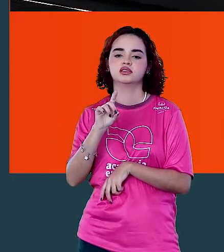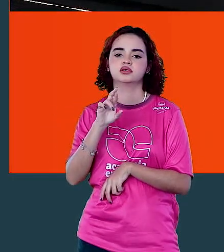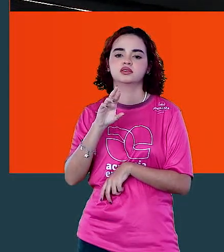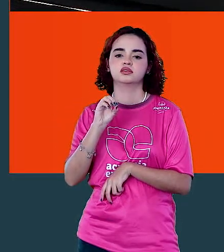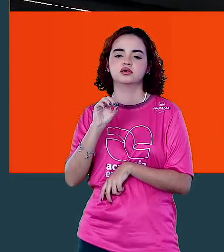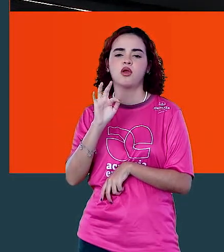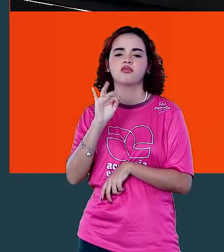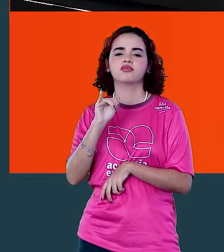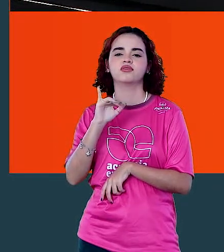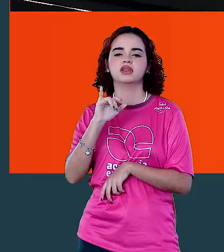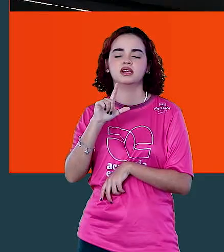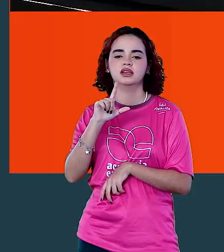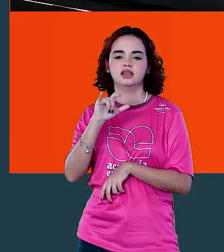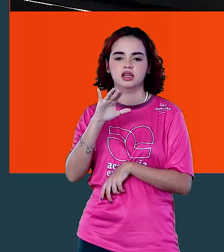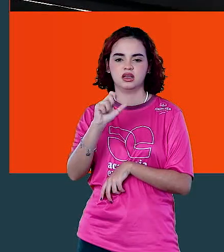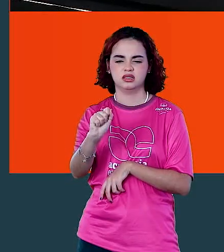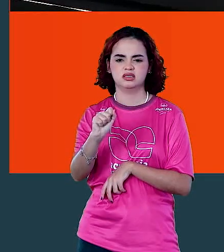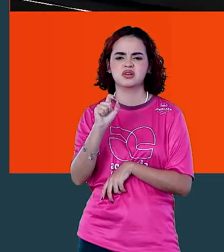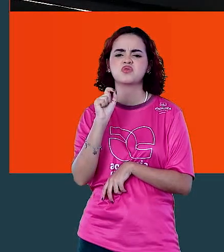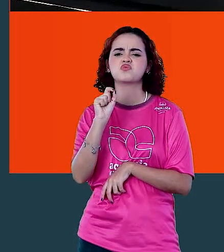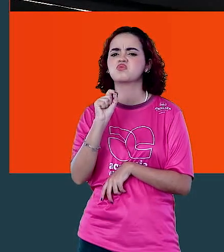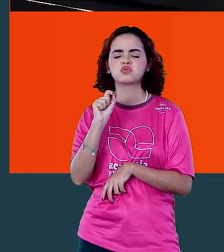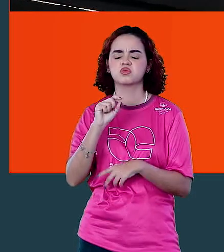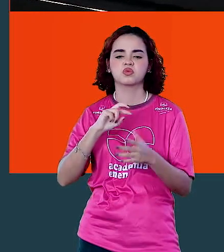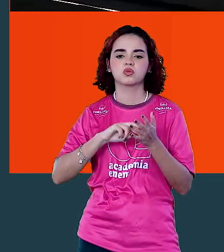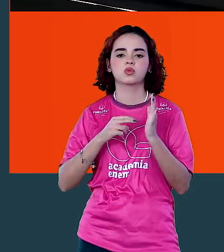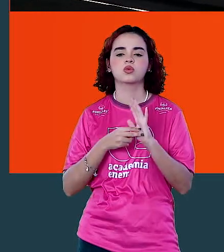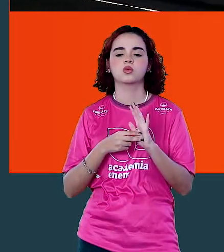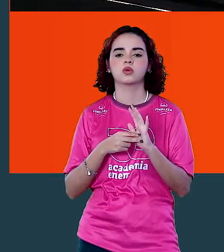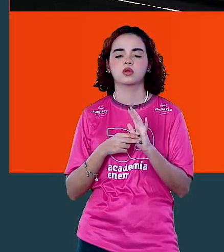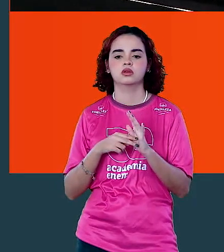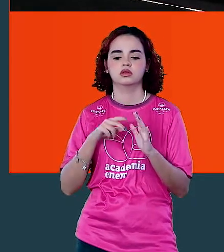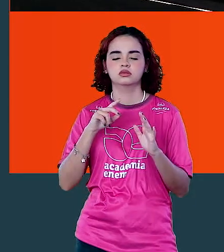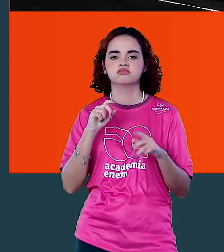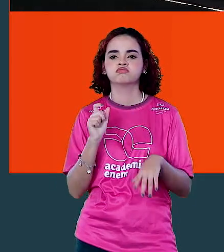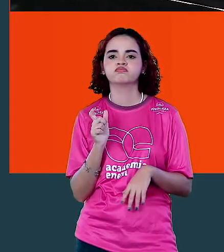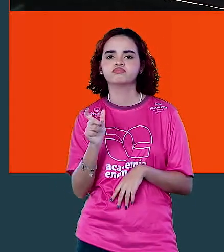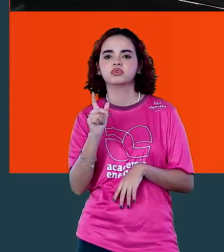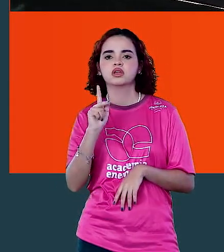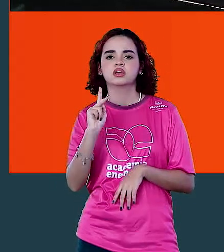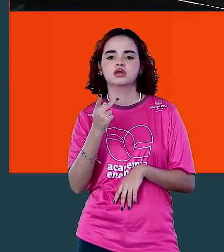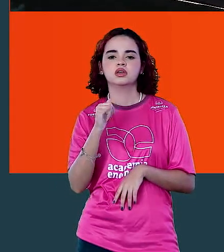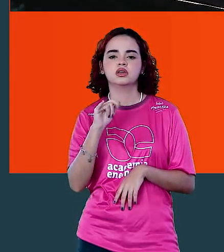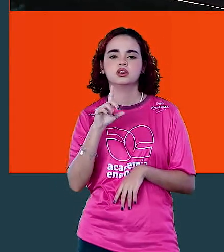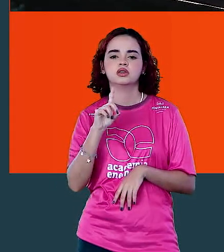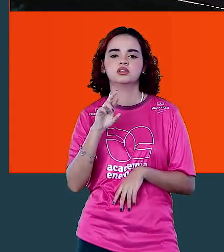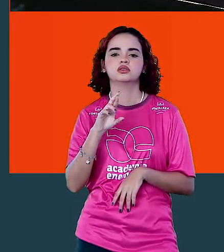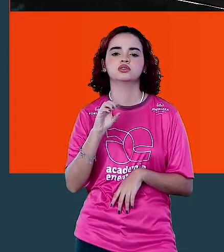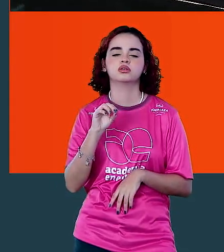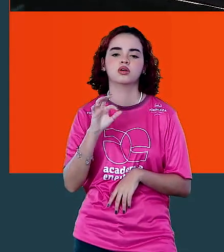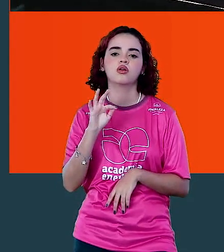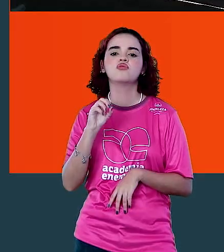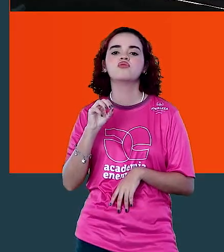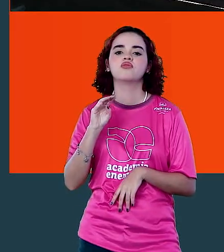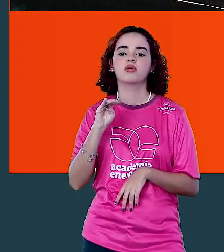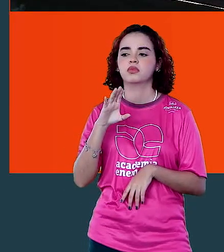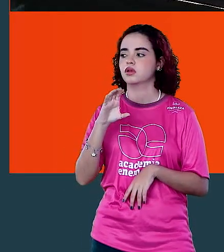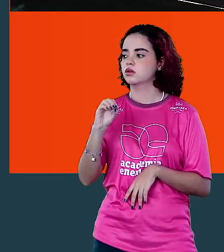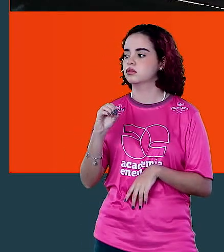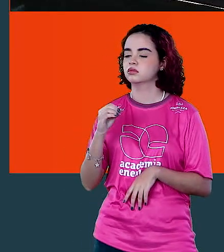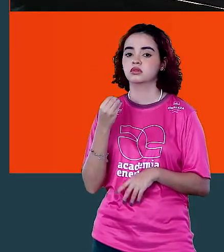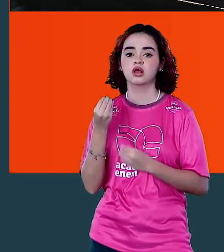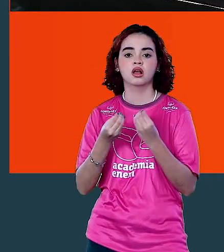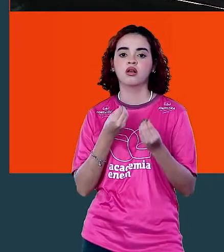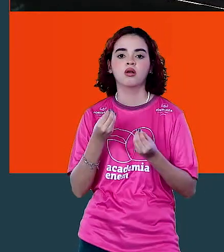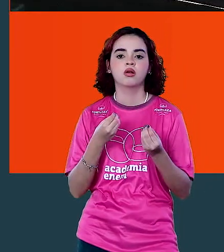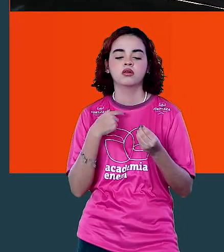irmão, que é isso? Esse composto aqui é um composto hidrofóbico. Jay, como é que eu vou saber se é